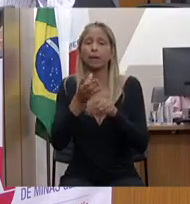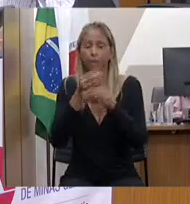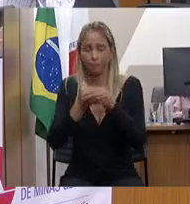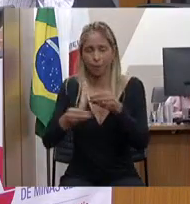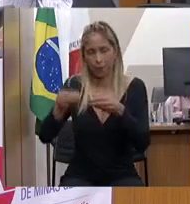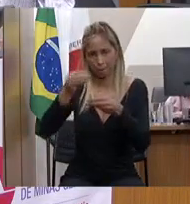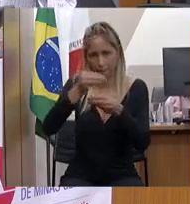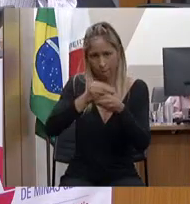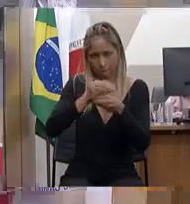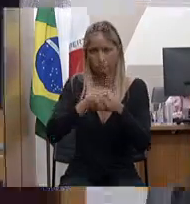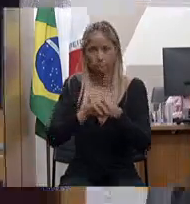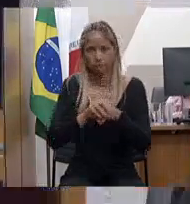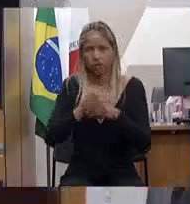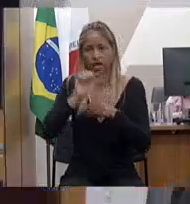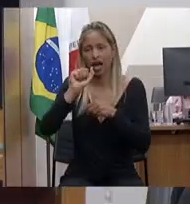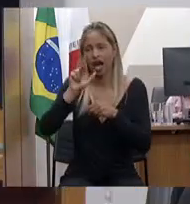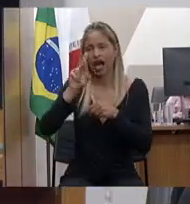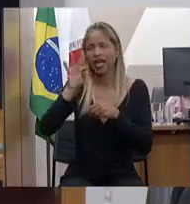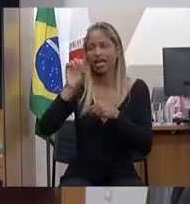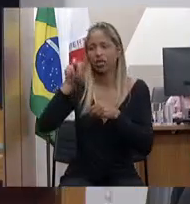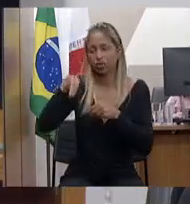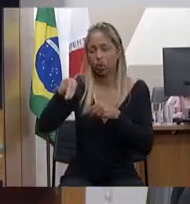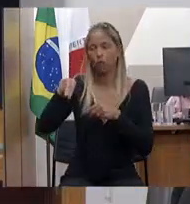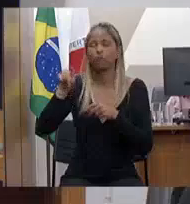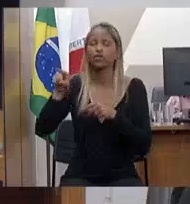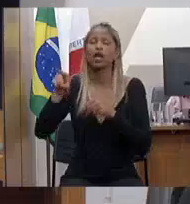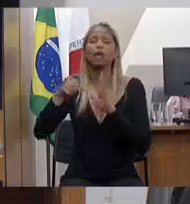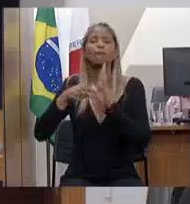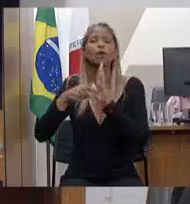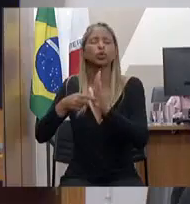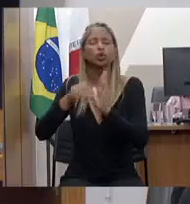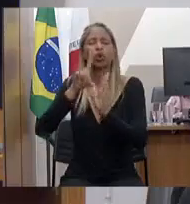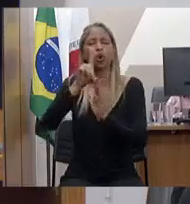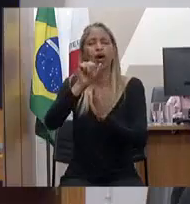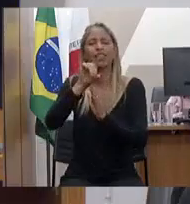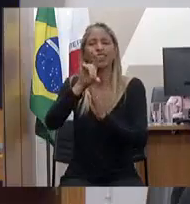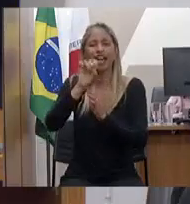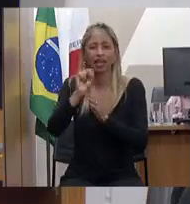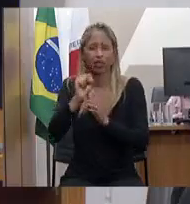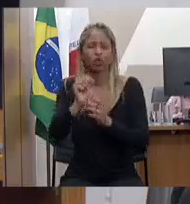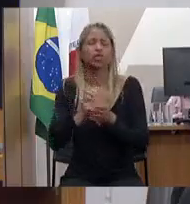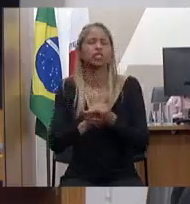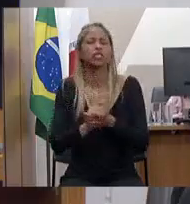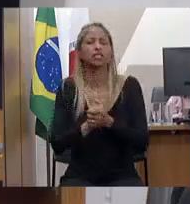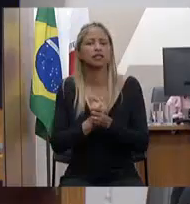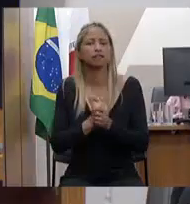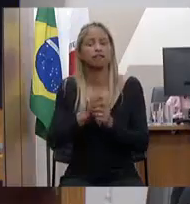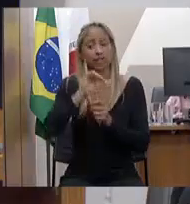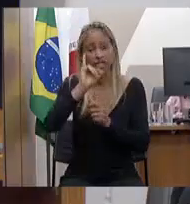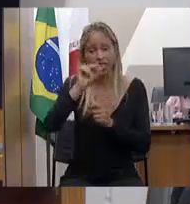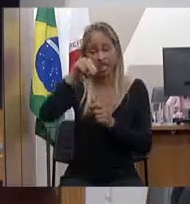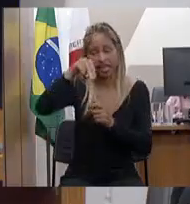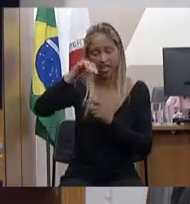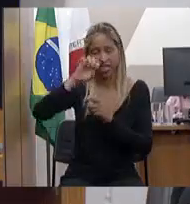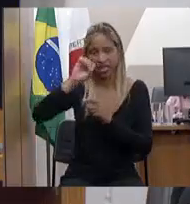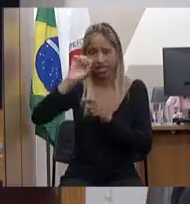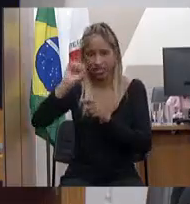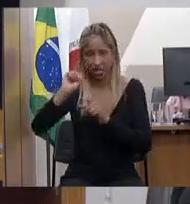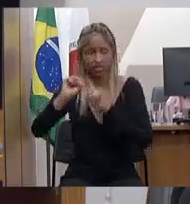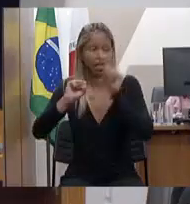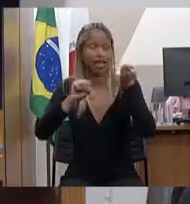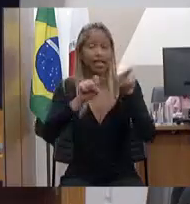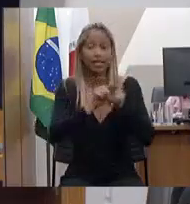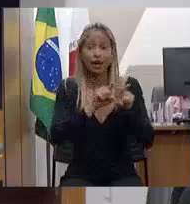adendo aqui o Airton apresentou aqui dados do INSS e também